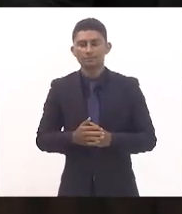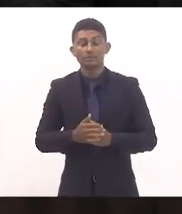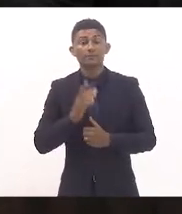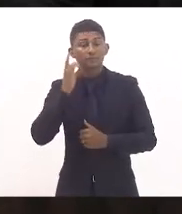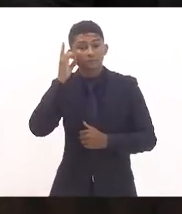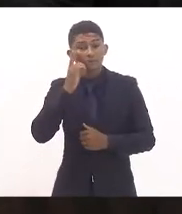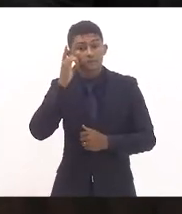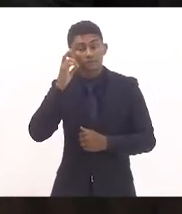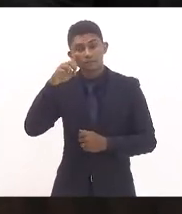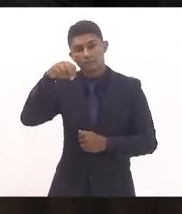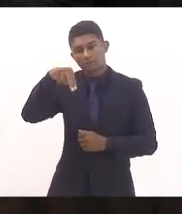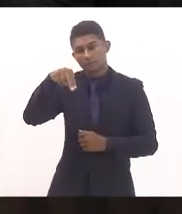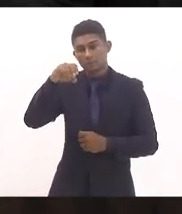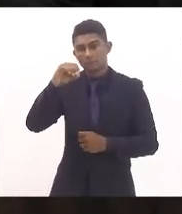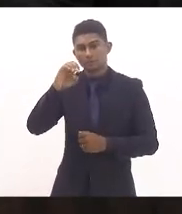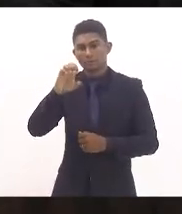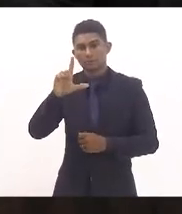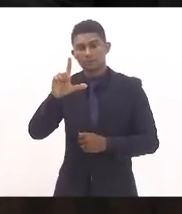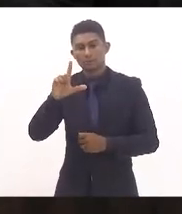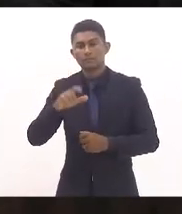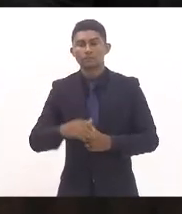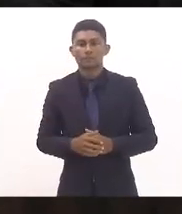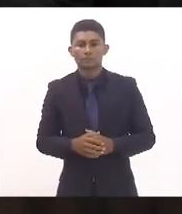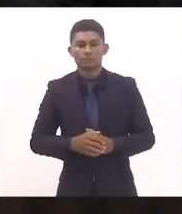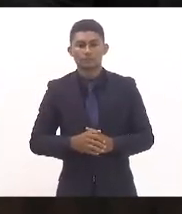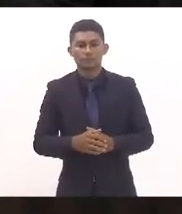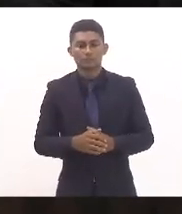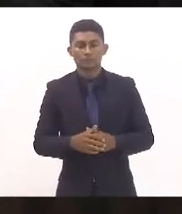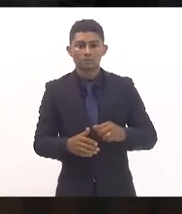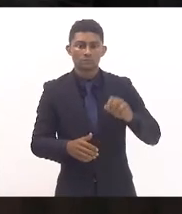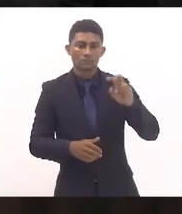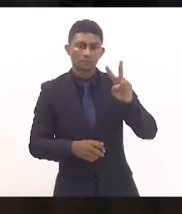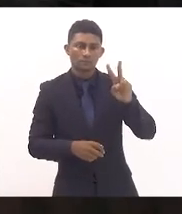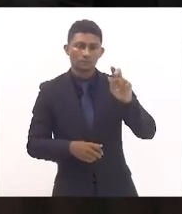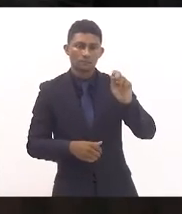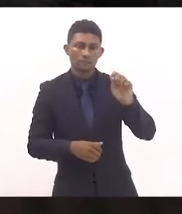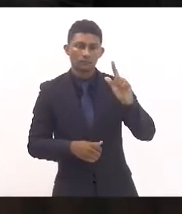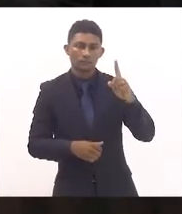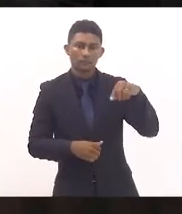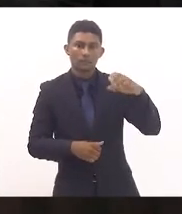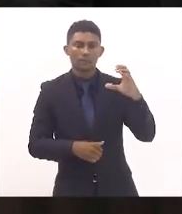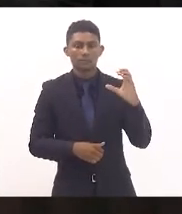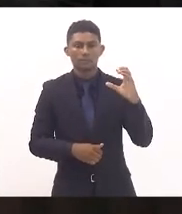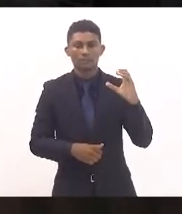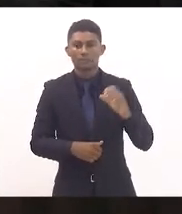Deputado Noel de Carvalho. Deputado Noel de Carvalho. Deputado Valdec Carneiro.